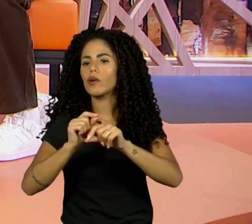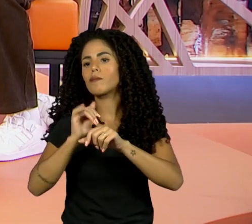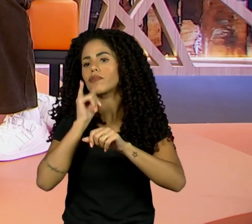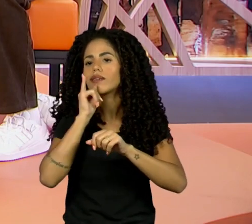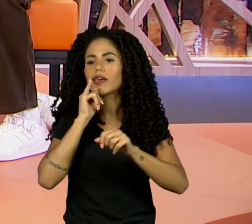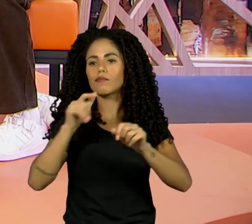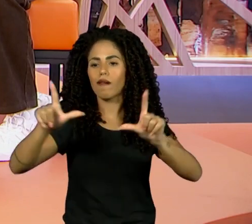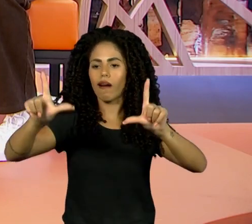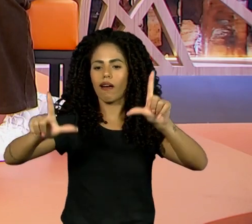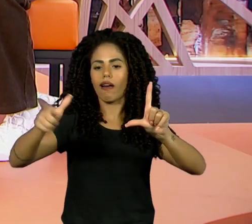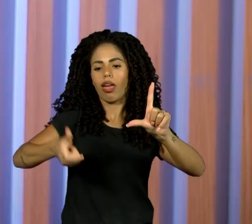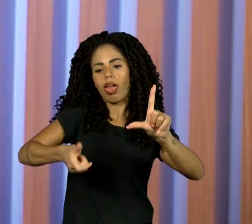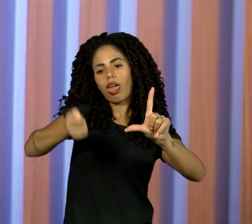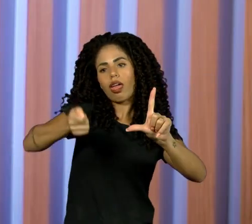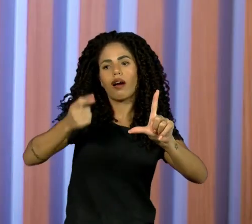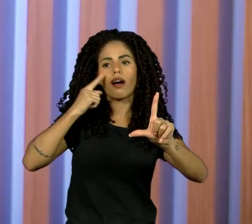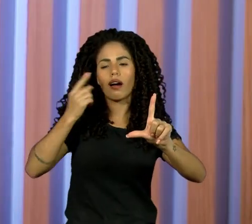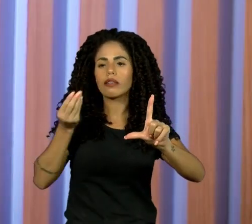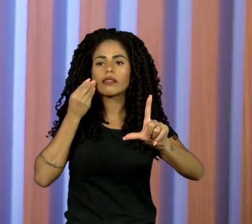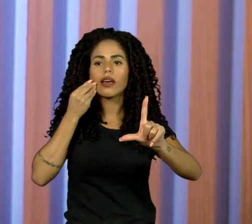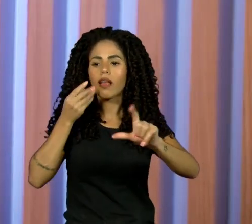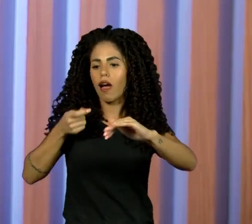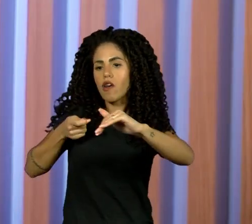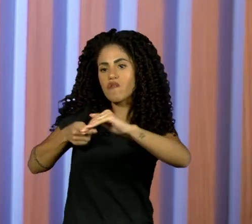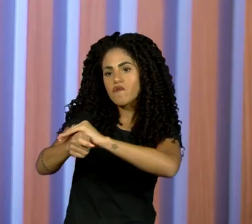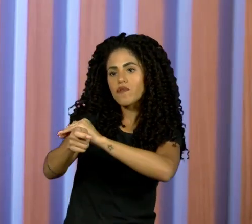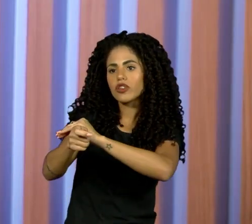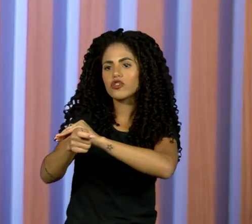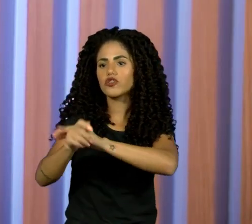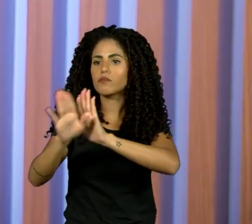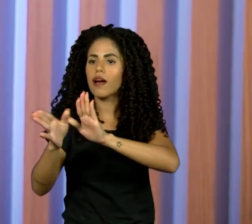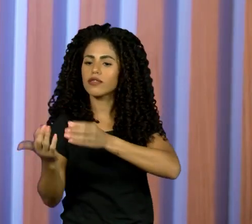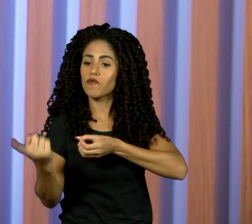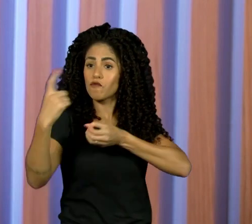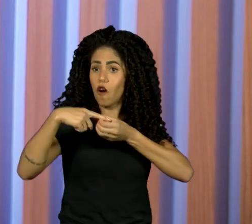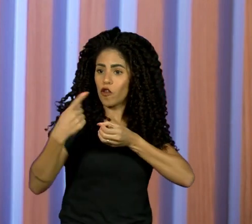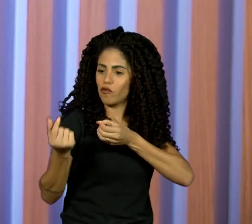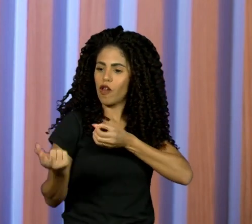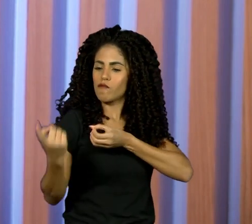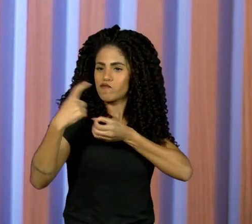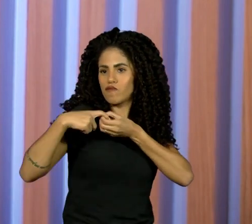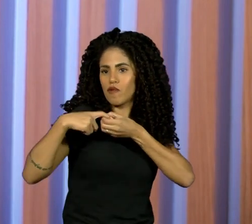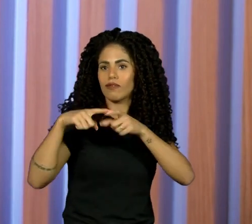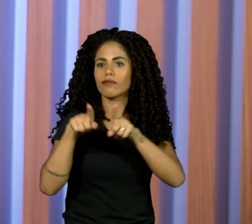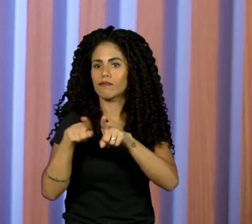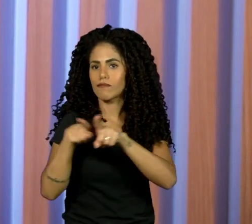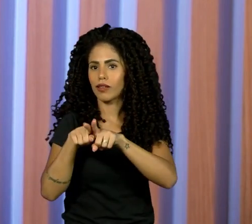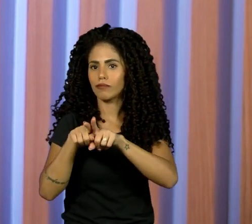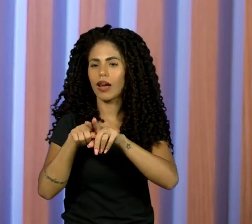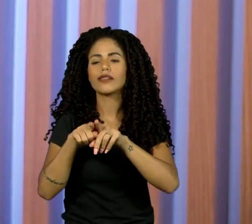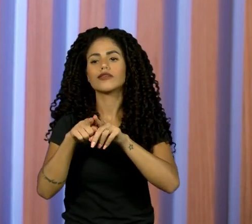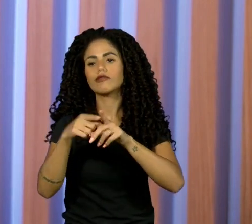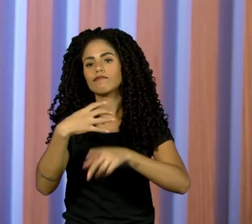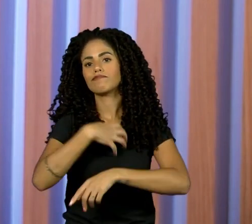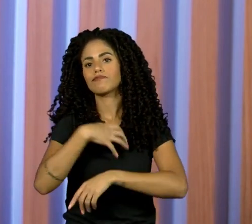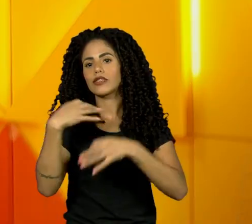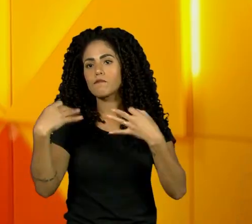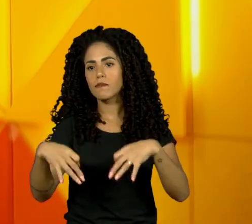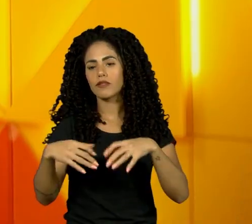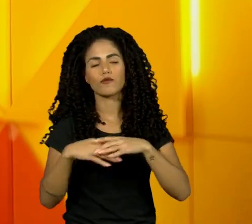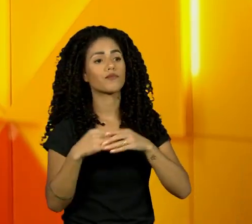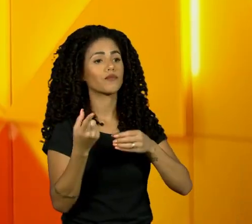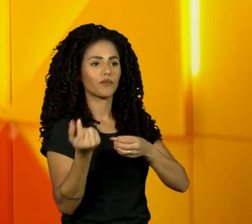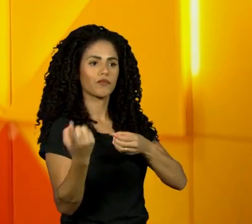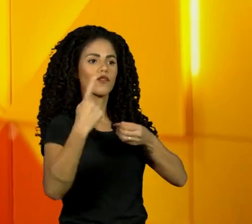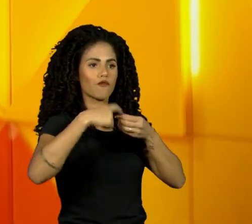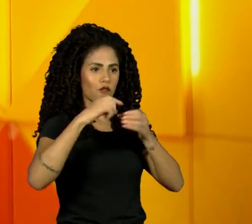de televisão, onde você investe um valor X, só que com o canal de televisão você consegue ter, por exemplo, um impacto garantido. O retorno é